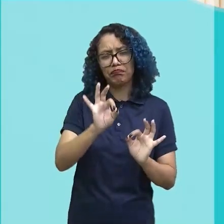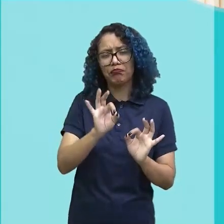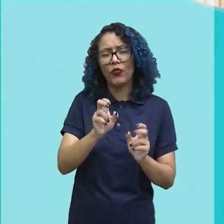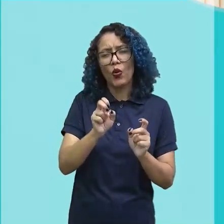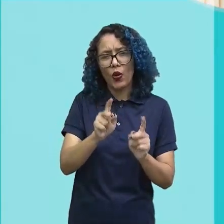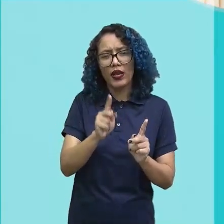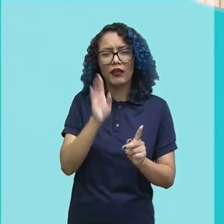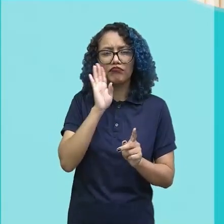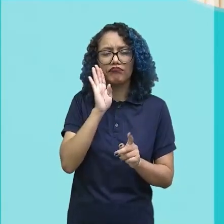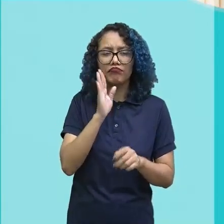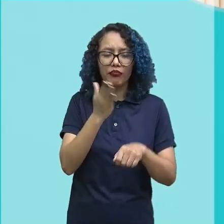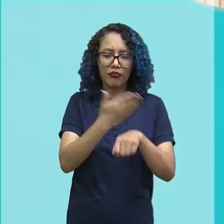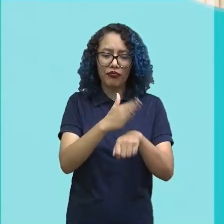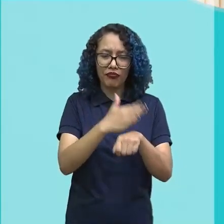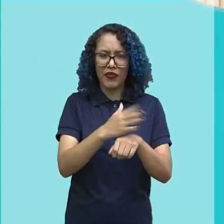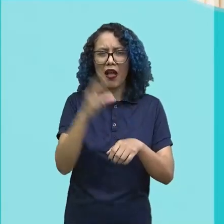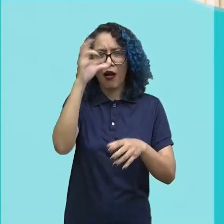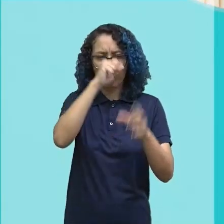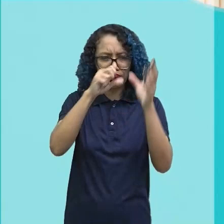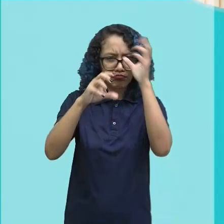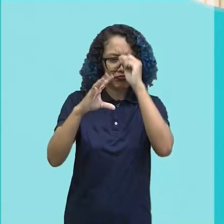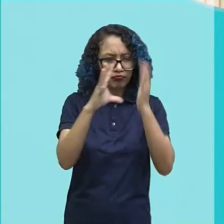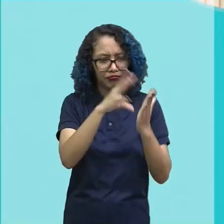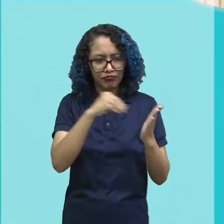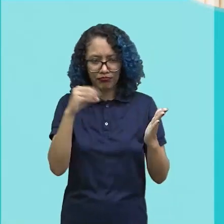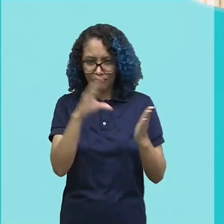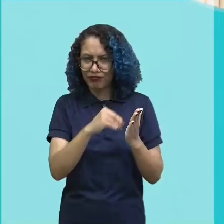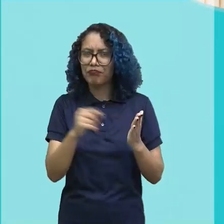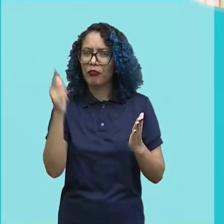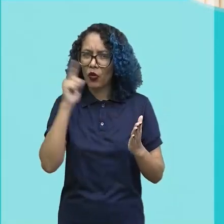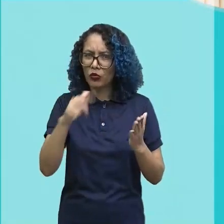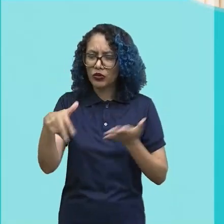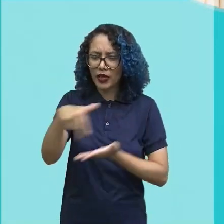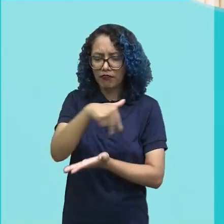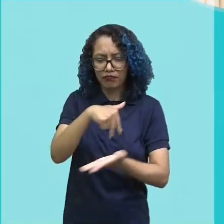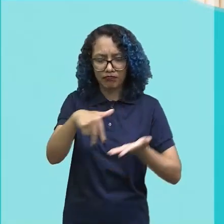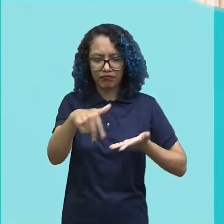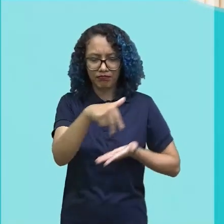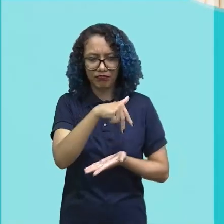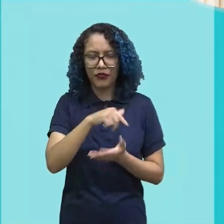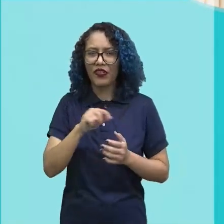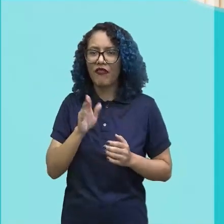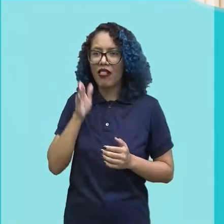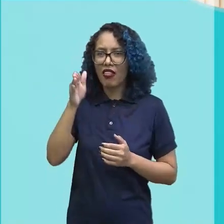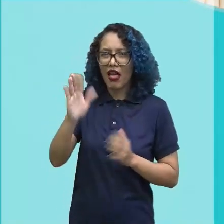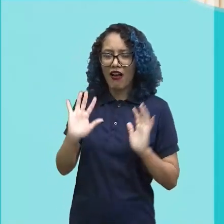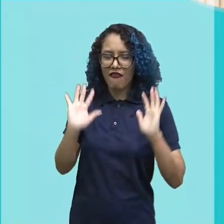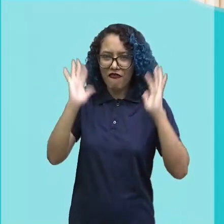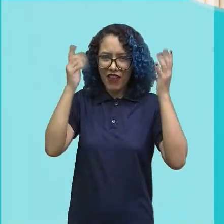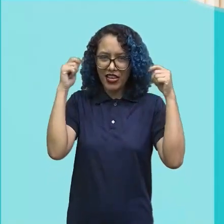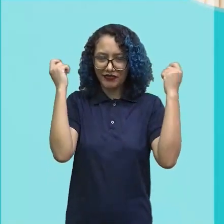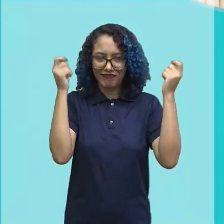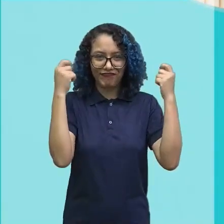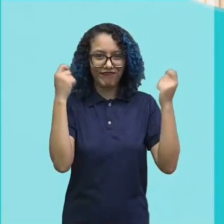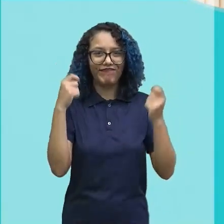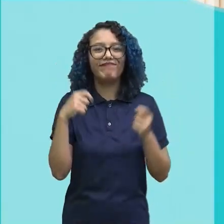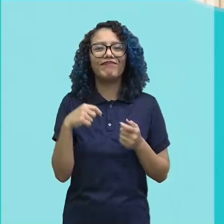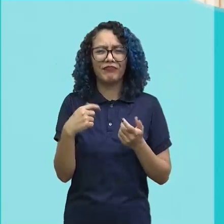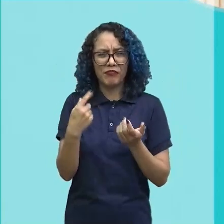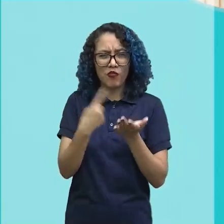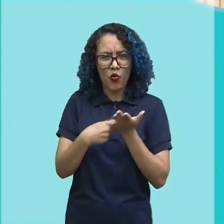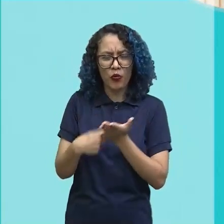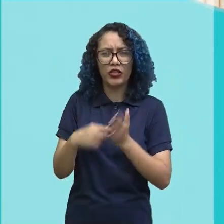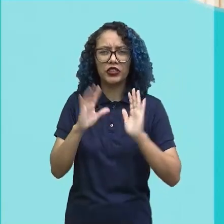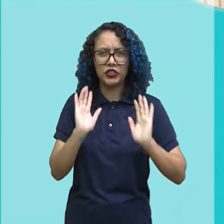você aprendeu uma coreografia e você consegue reproduzir com um grupo, com os seus amigos, vai para uma festa, todo mundo está combinado, de